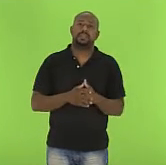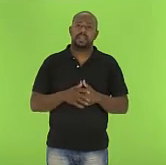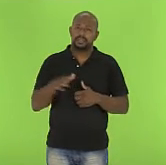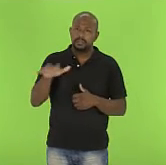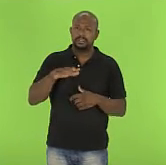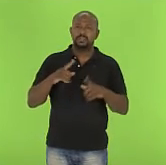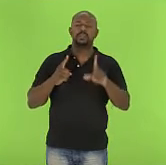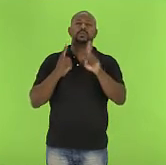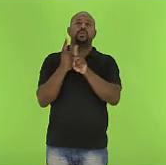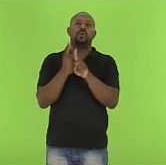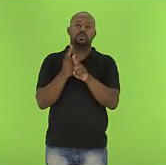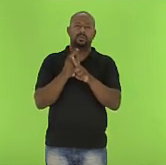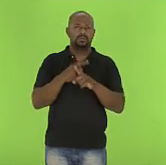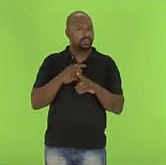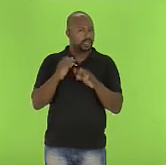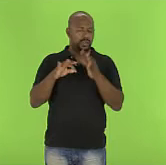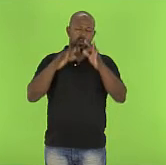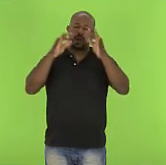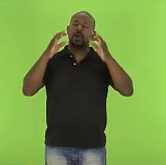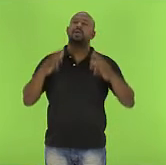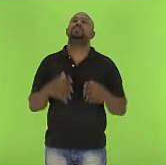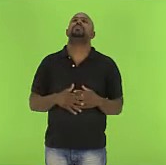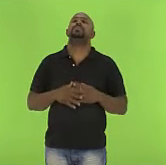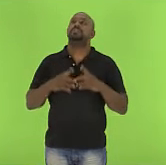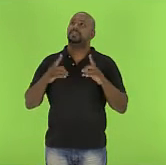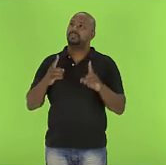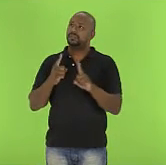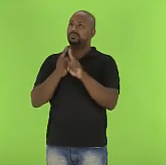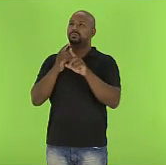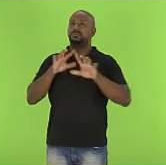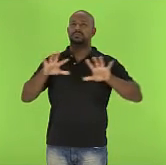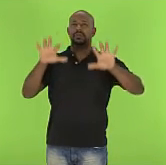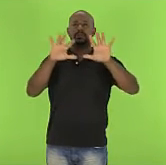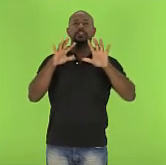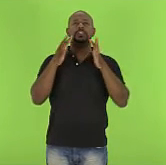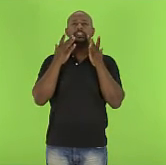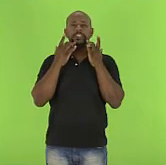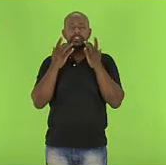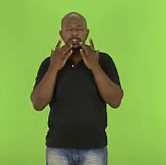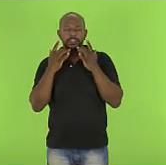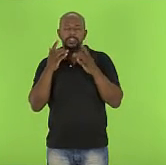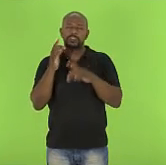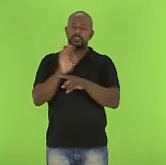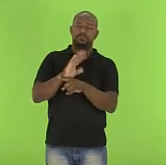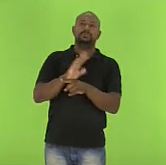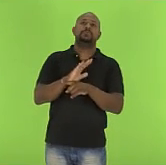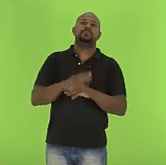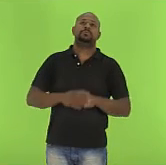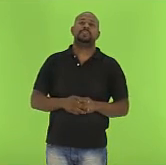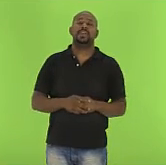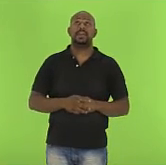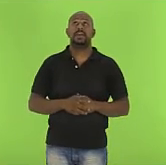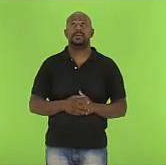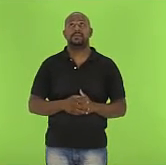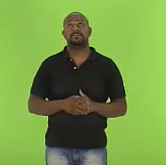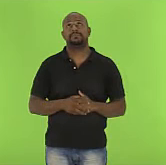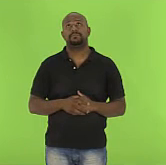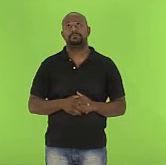possibilidades desse encontro tecnológico, desse encontro cinematográfico, desse encontro teatral.